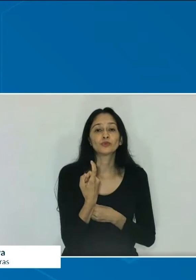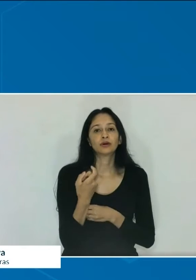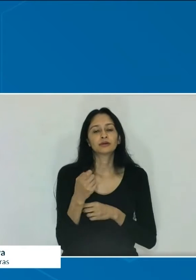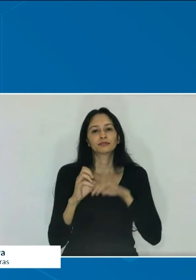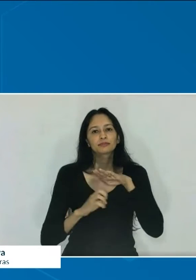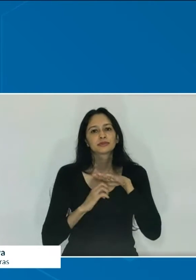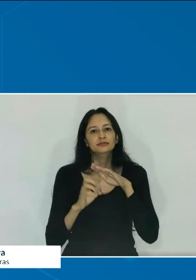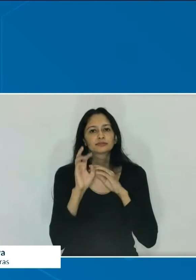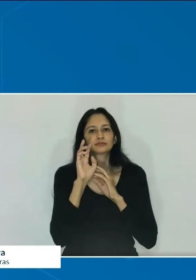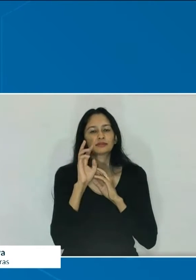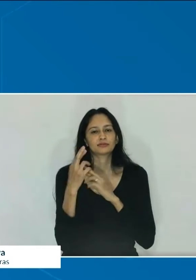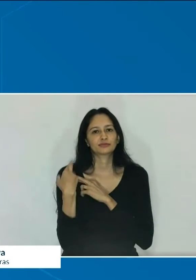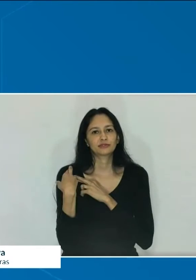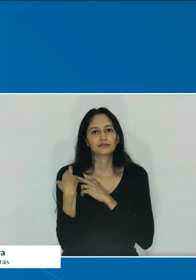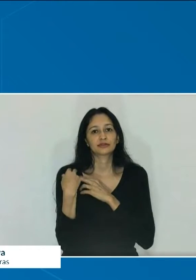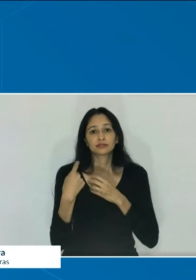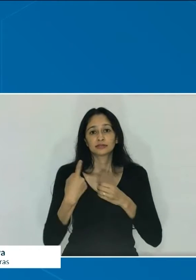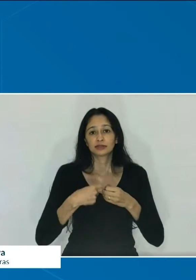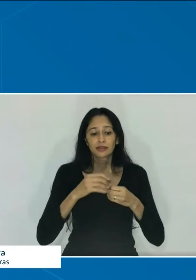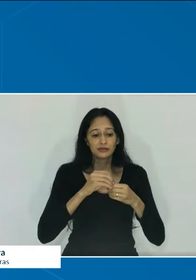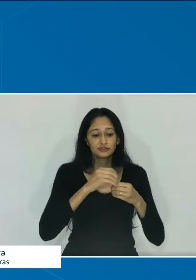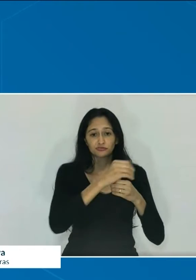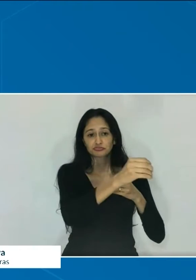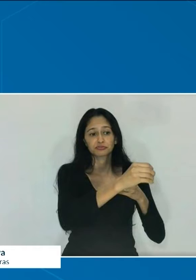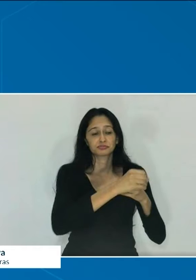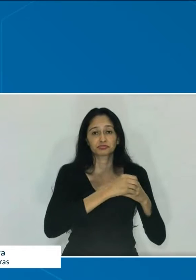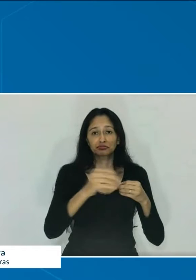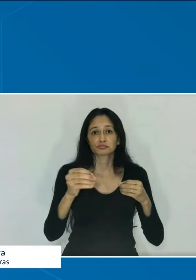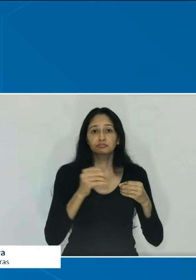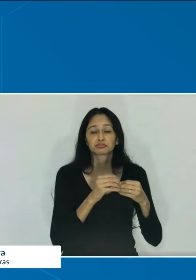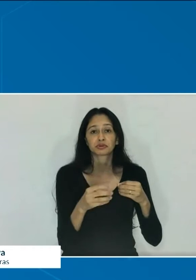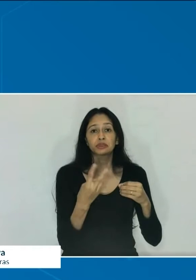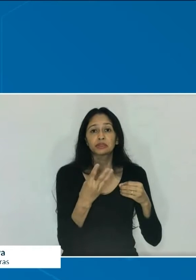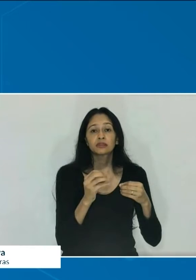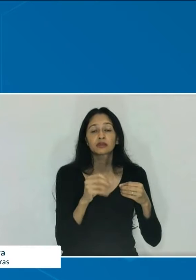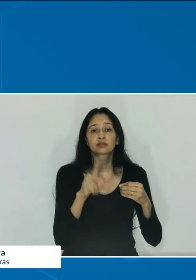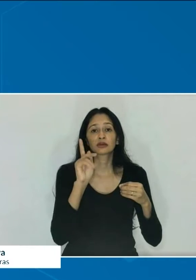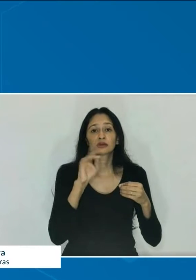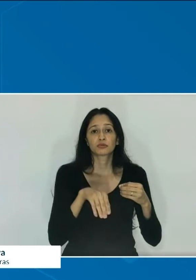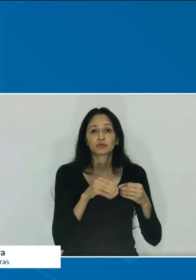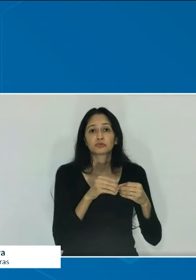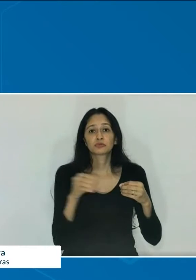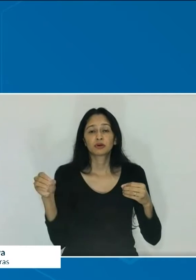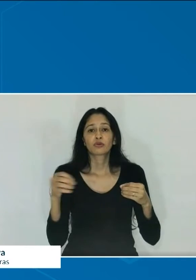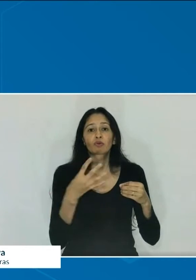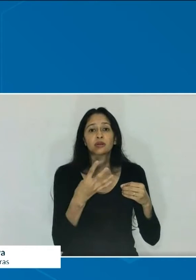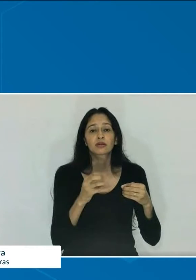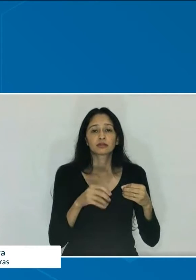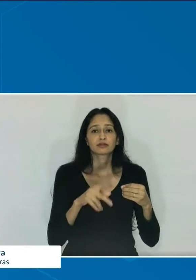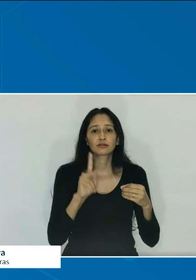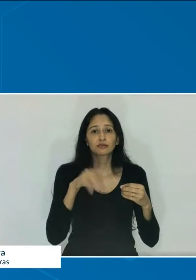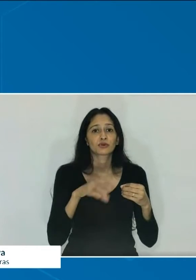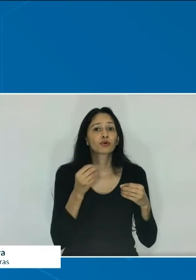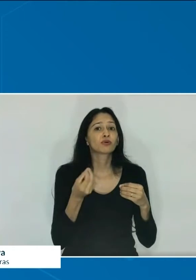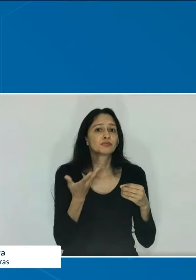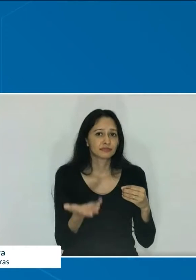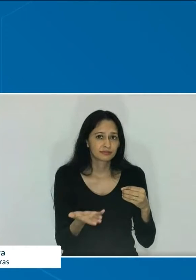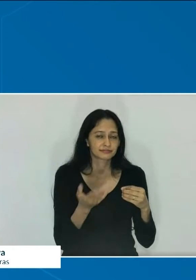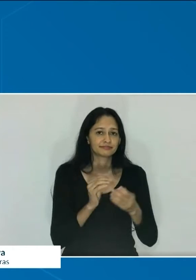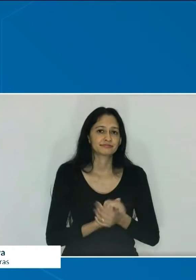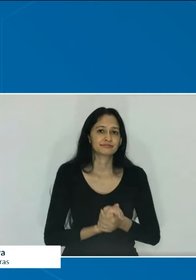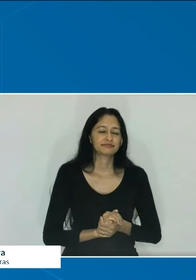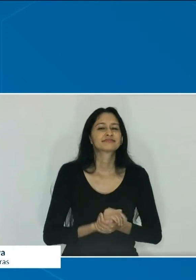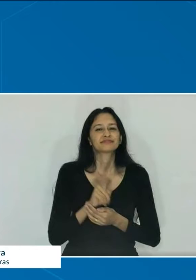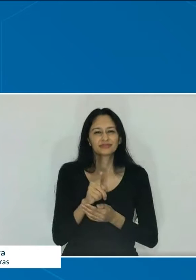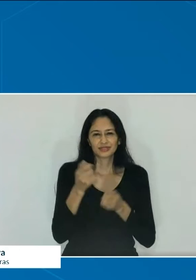transporte cidades que ficam a mais de 30, 40 quilômetros? E aí, quando se trata desses eixos que você